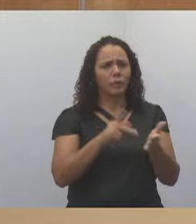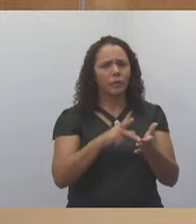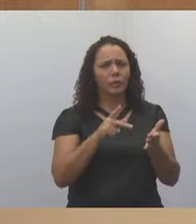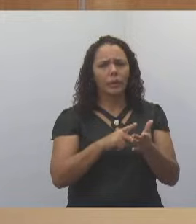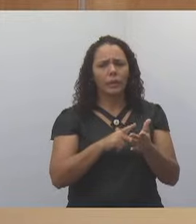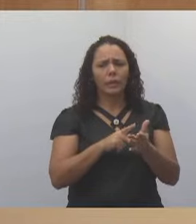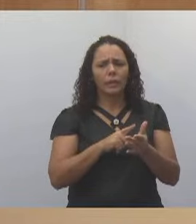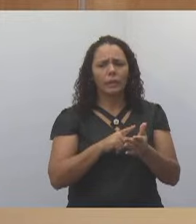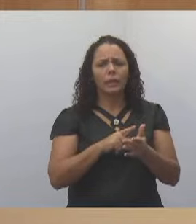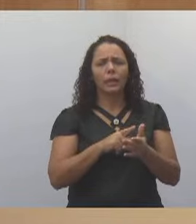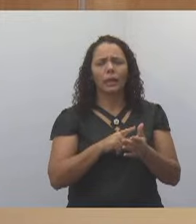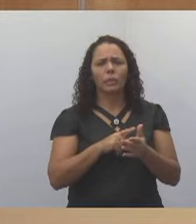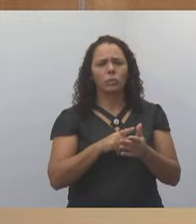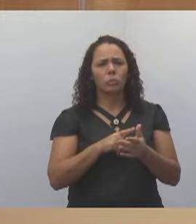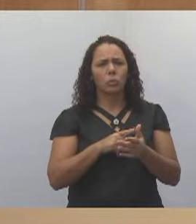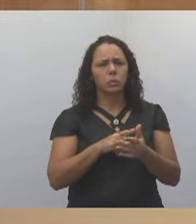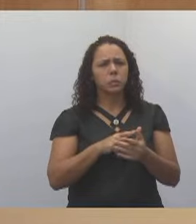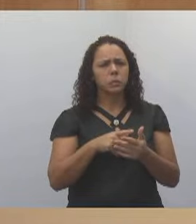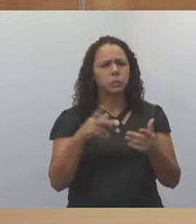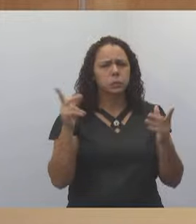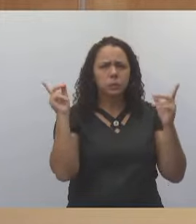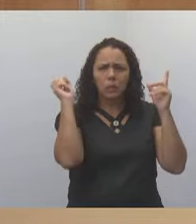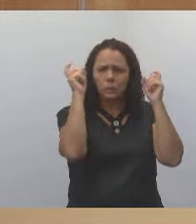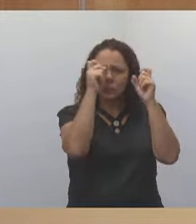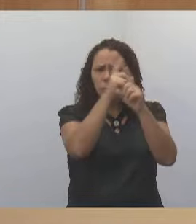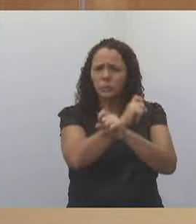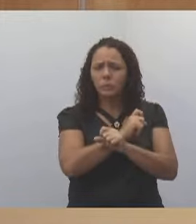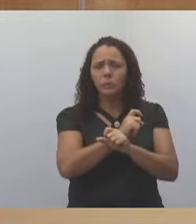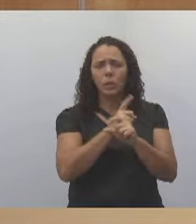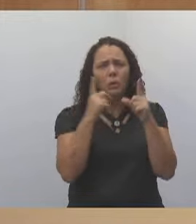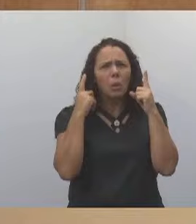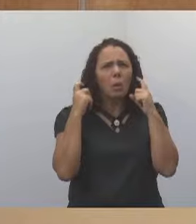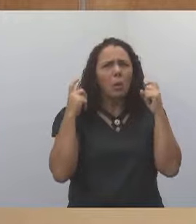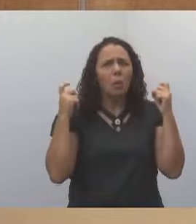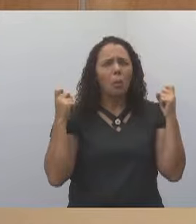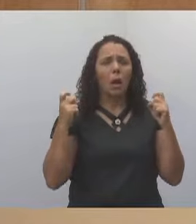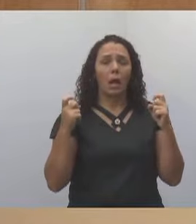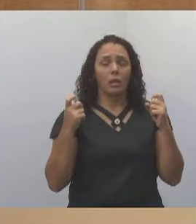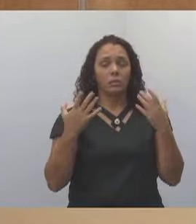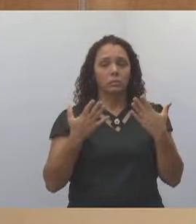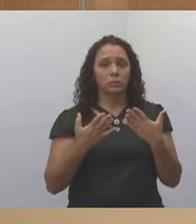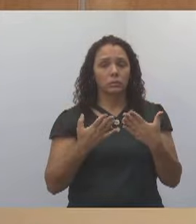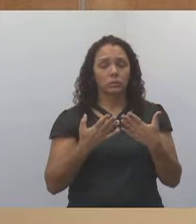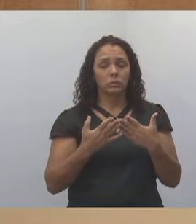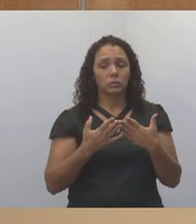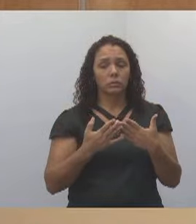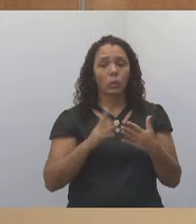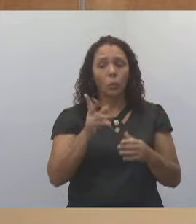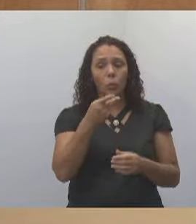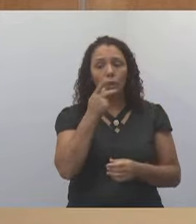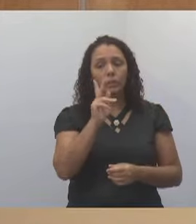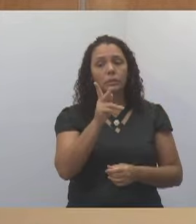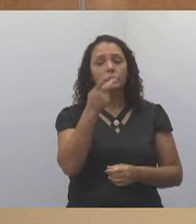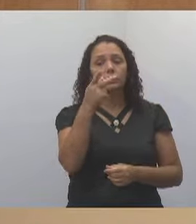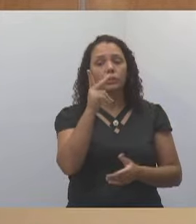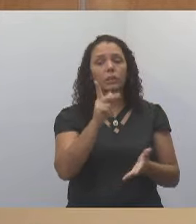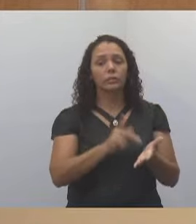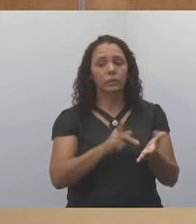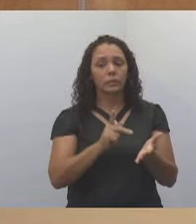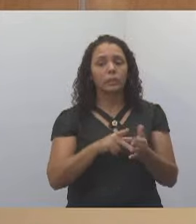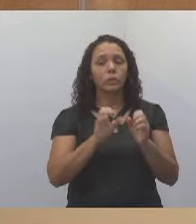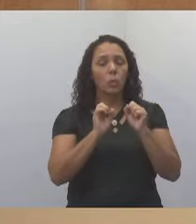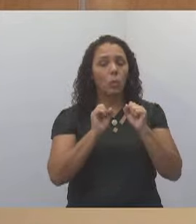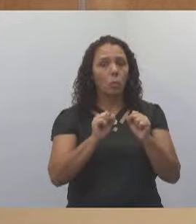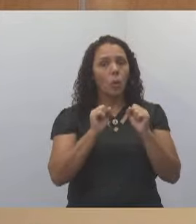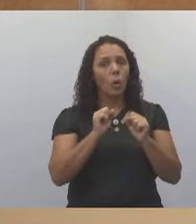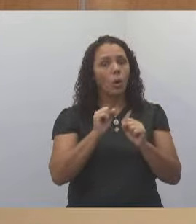essas motocicletas realmente causam, né, e realmente, né, como foi dito, né, para o Hernani, tá, isso pode